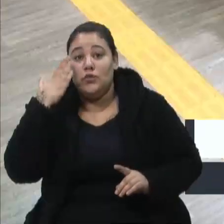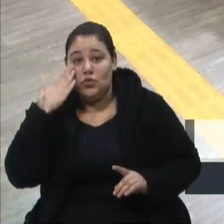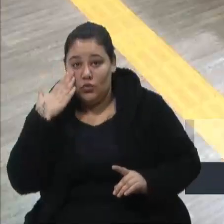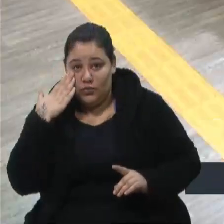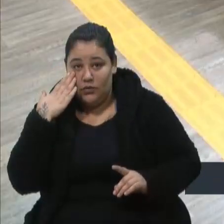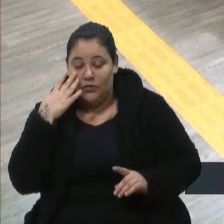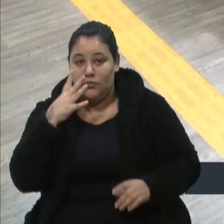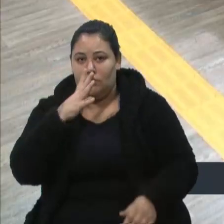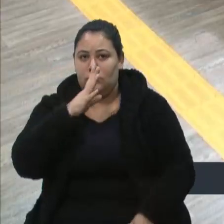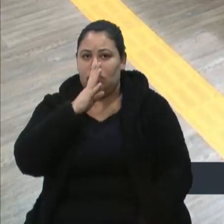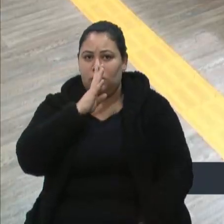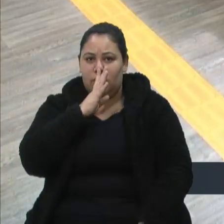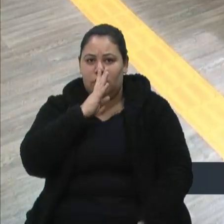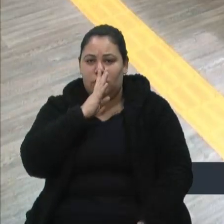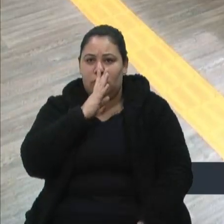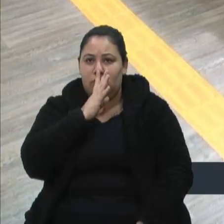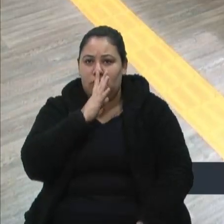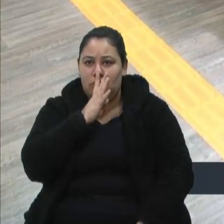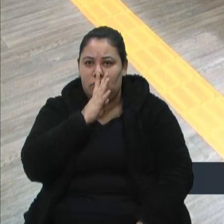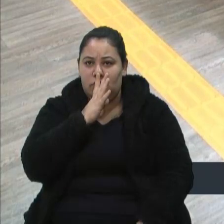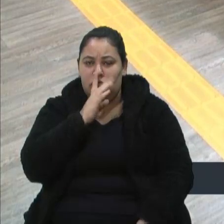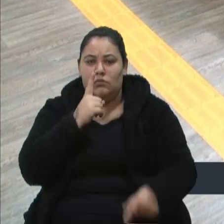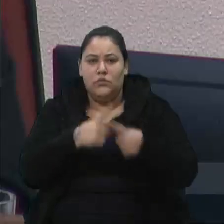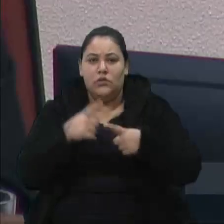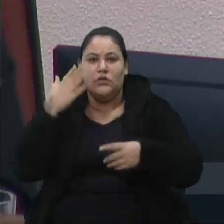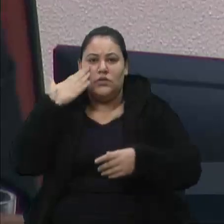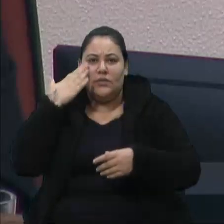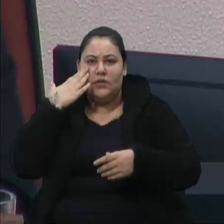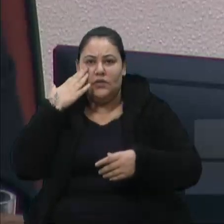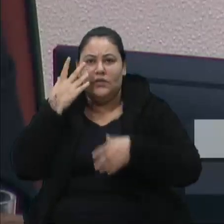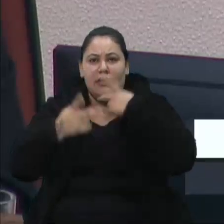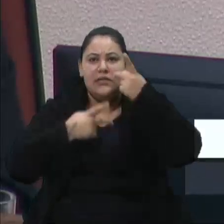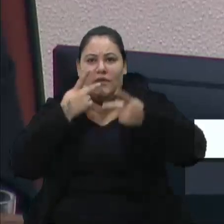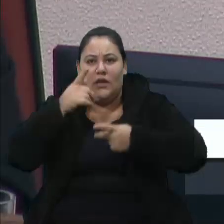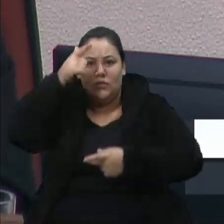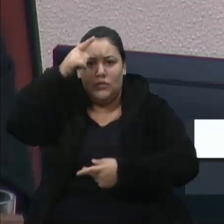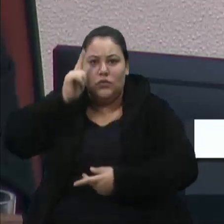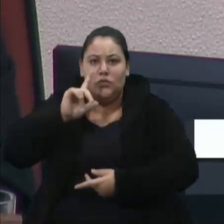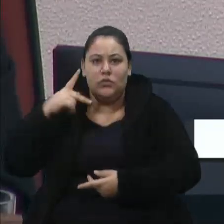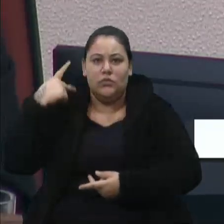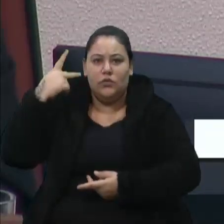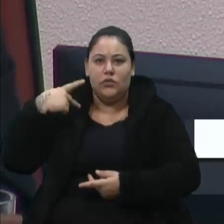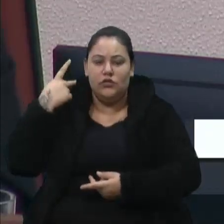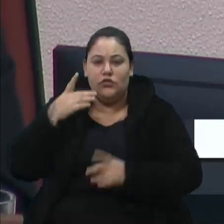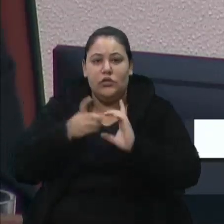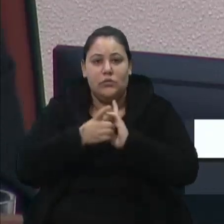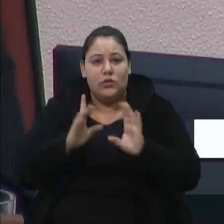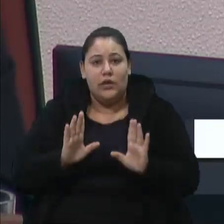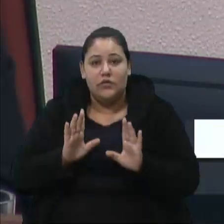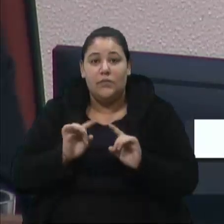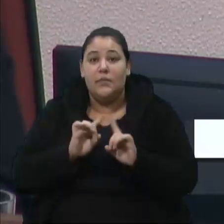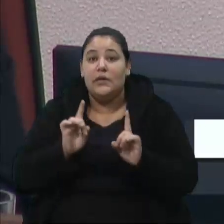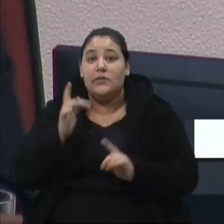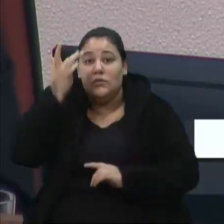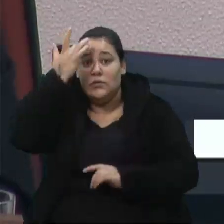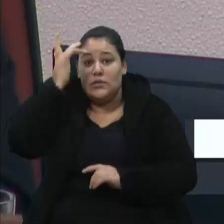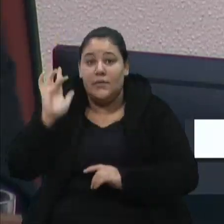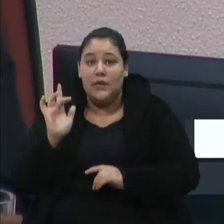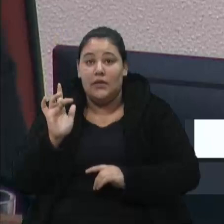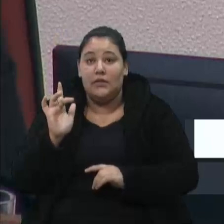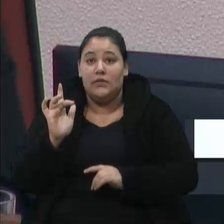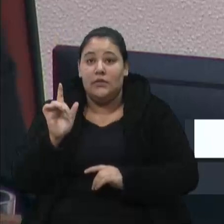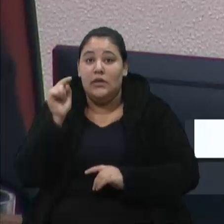me surpreendeu, porque eu sabia do discurso do Lucas político e democrático, mas eu não sabia